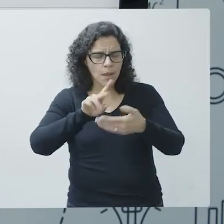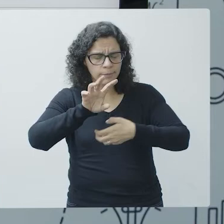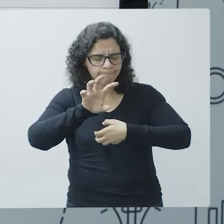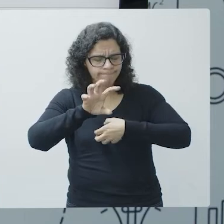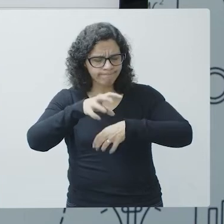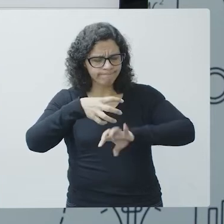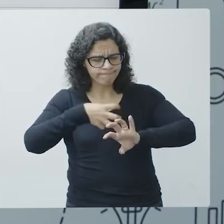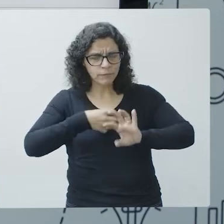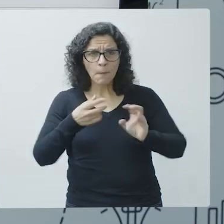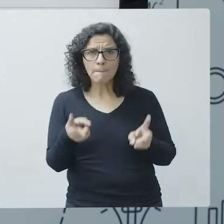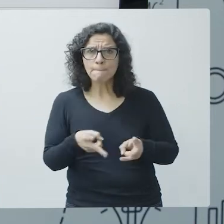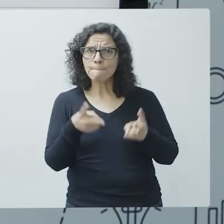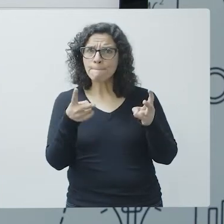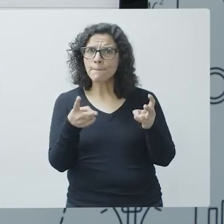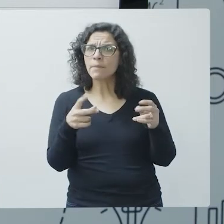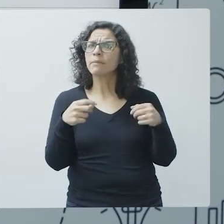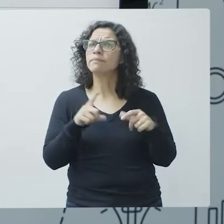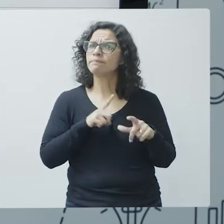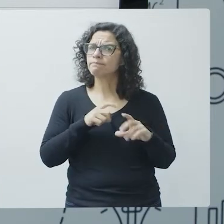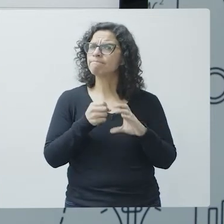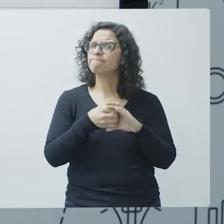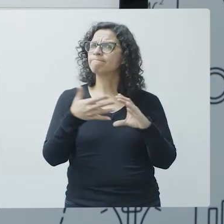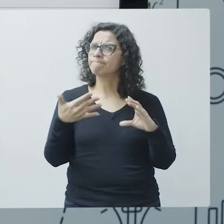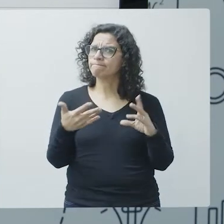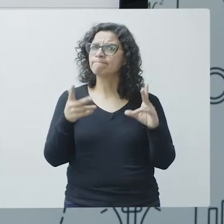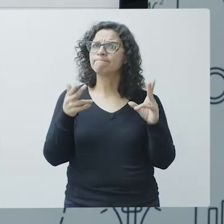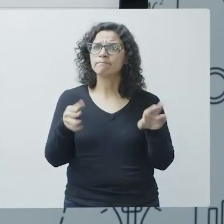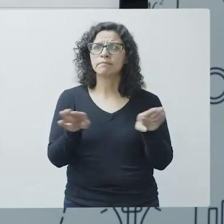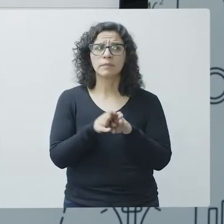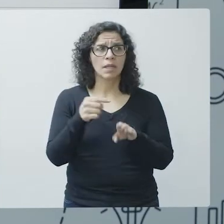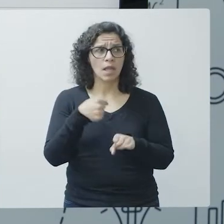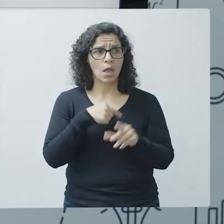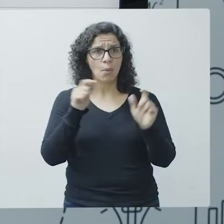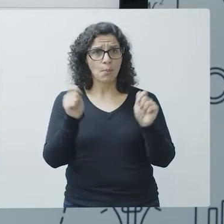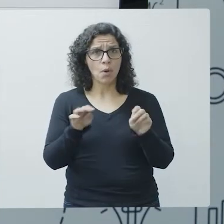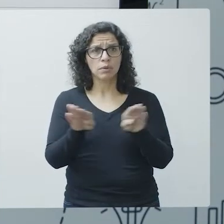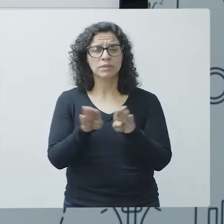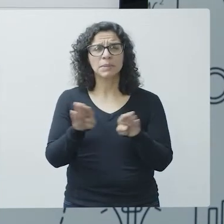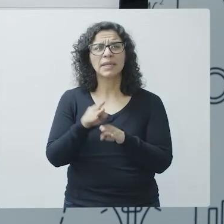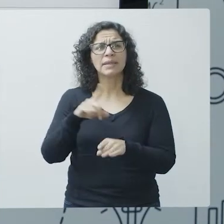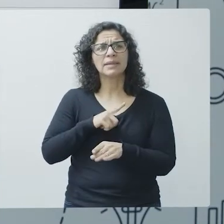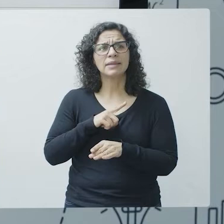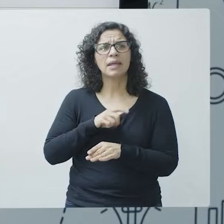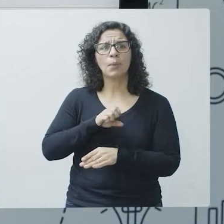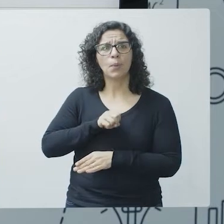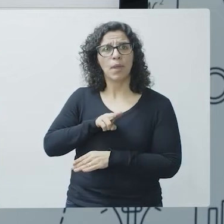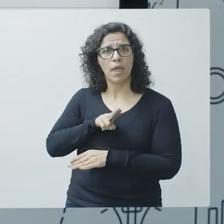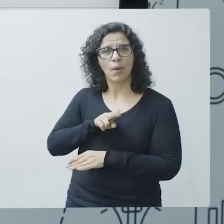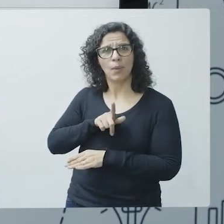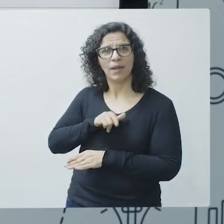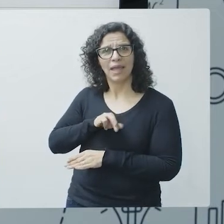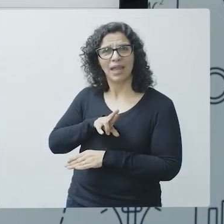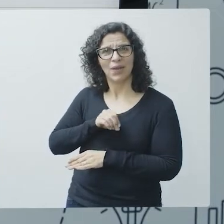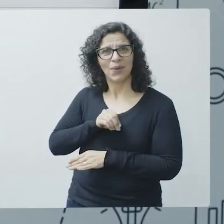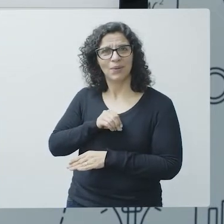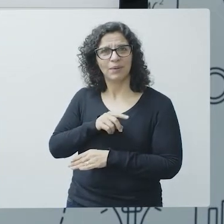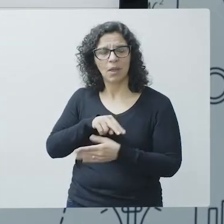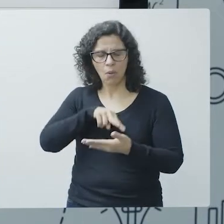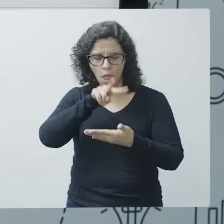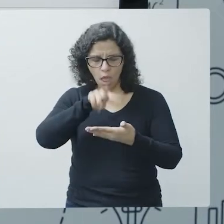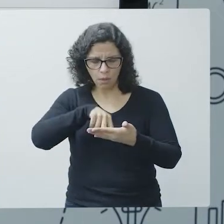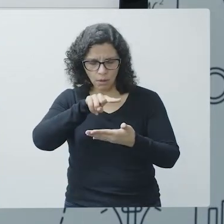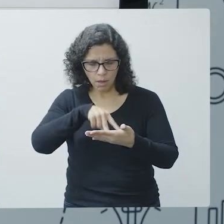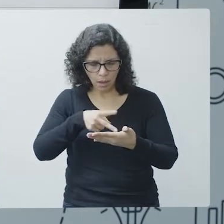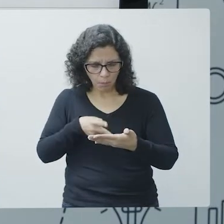e perceber muitas vezes que eu posso ser aquele eu lírico. Não é interessante isso? Lembra? O